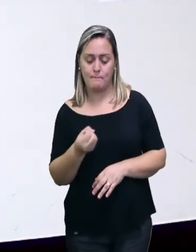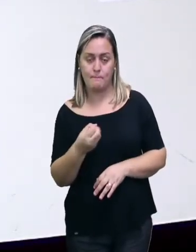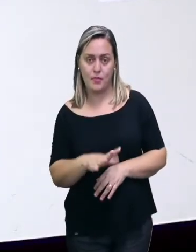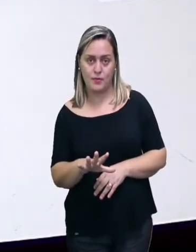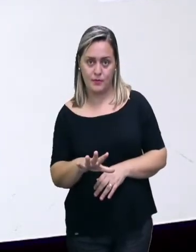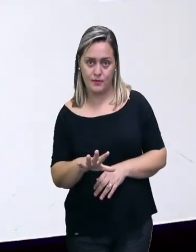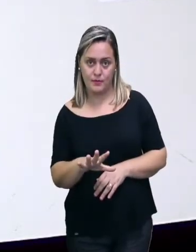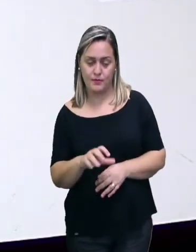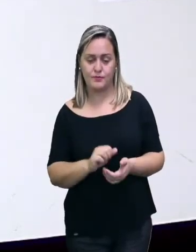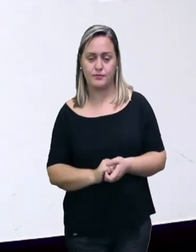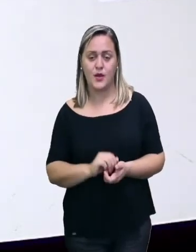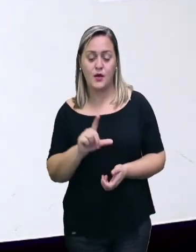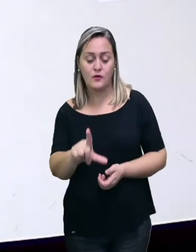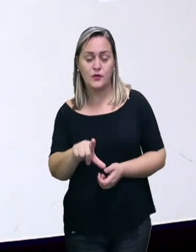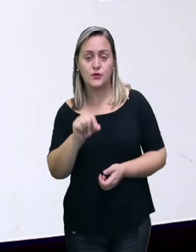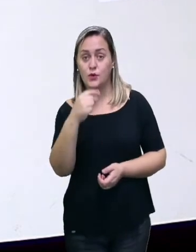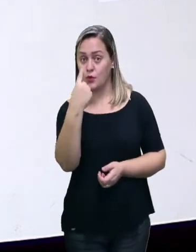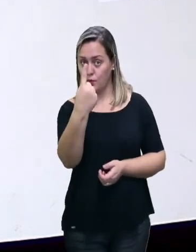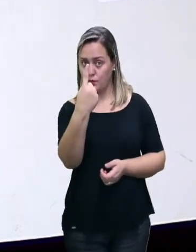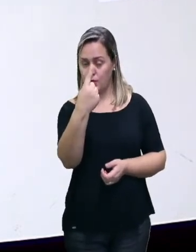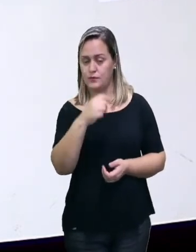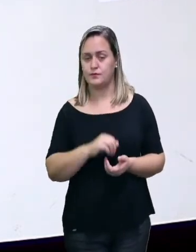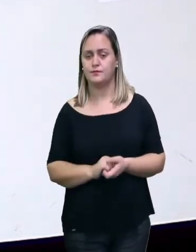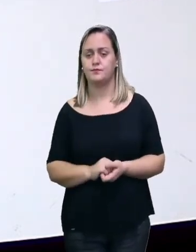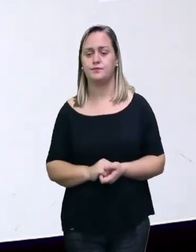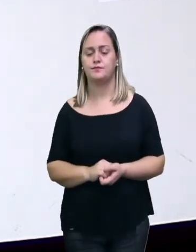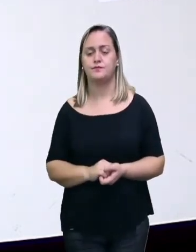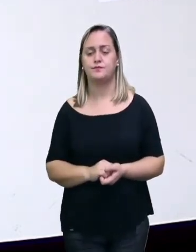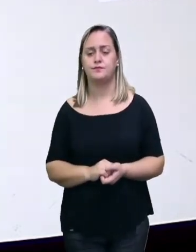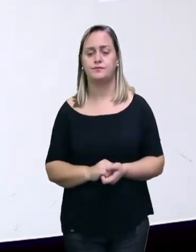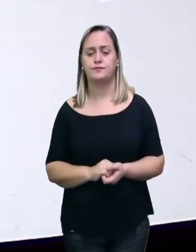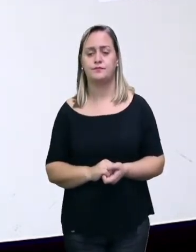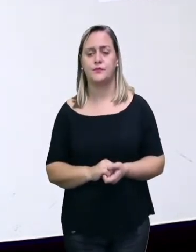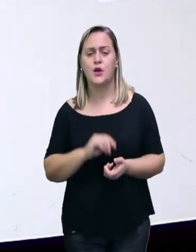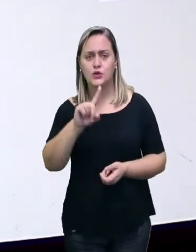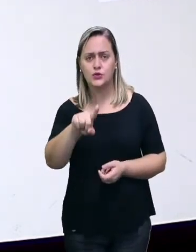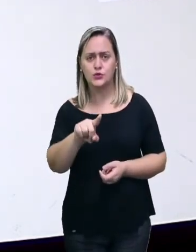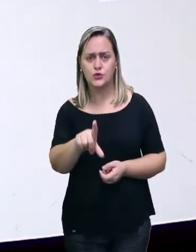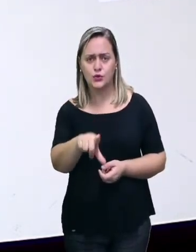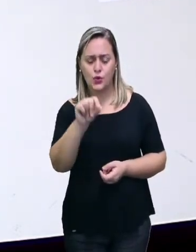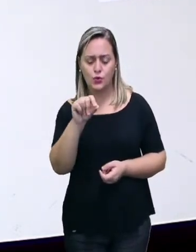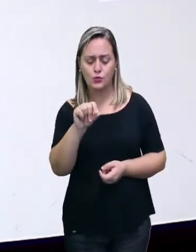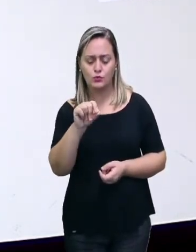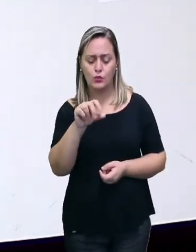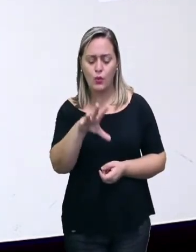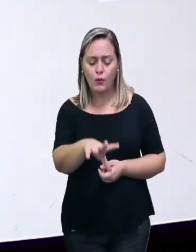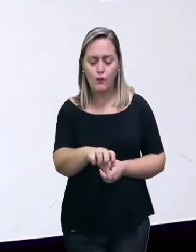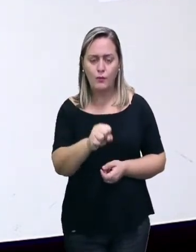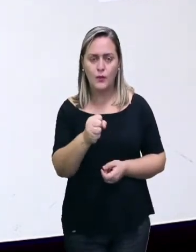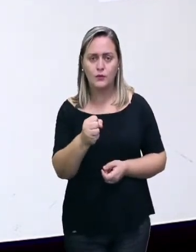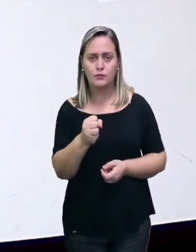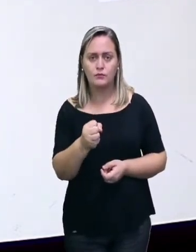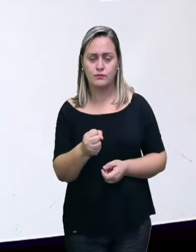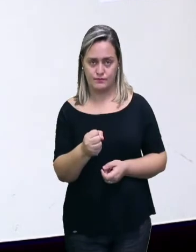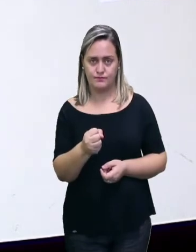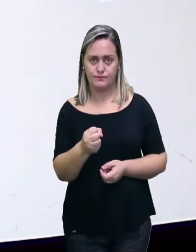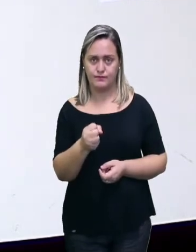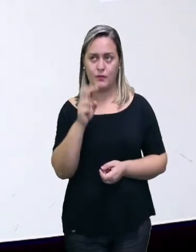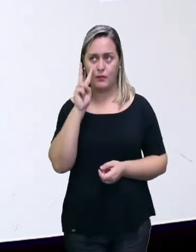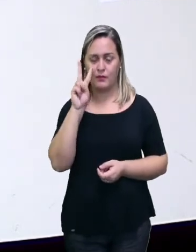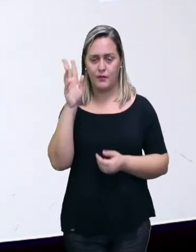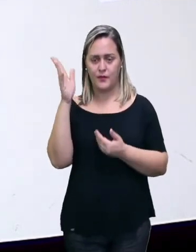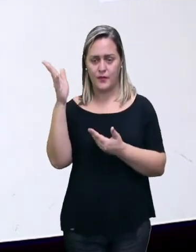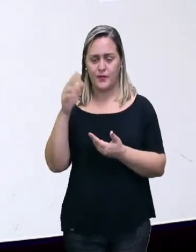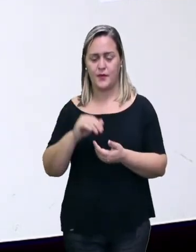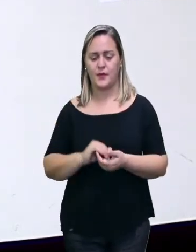Vai escolher uma. A partir daí, você tem que lançar para cima e ir tirando uma por uma, sem deixar